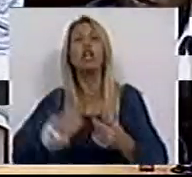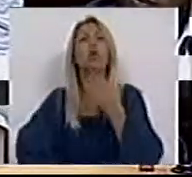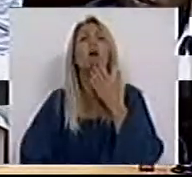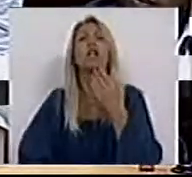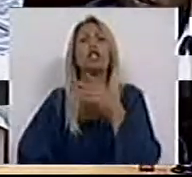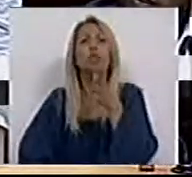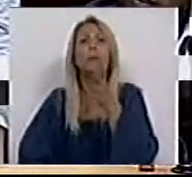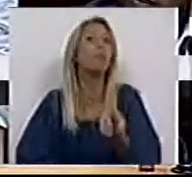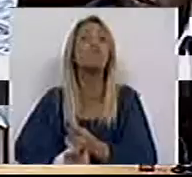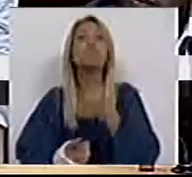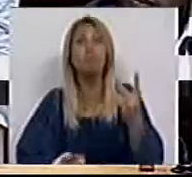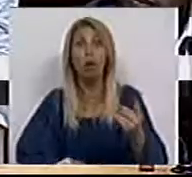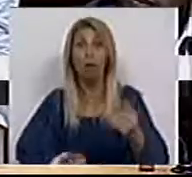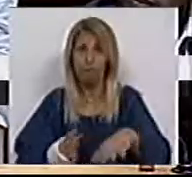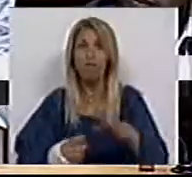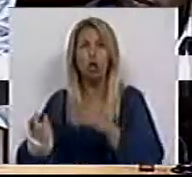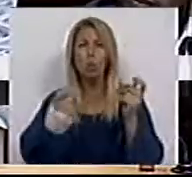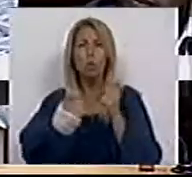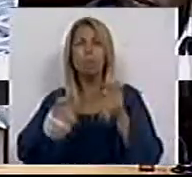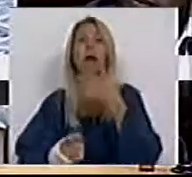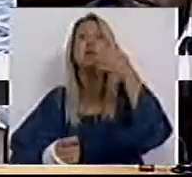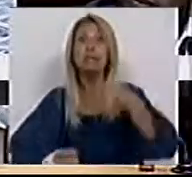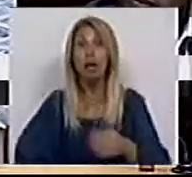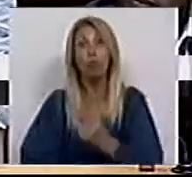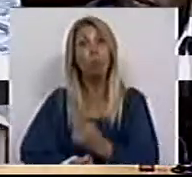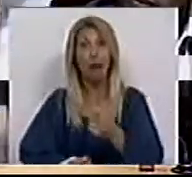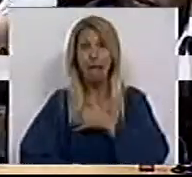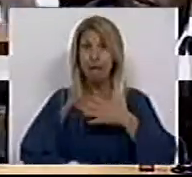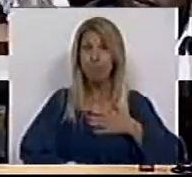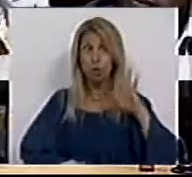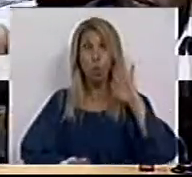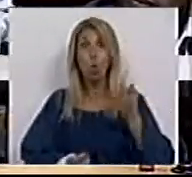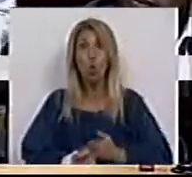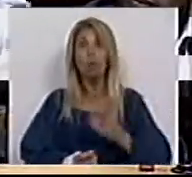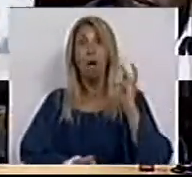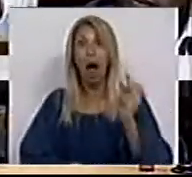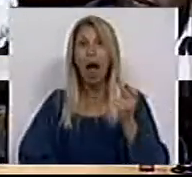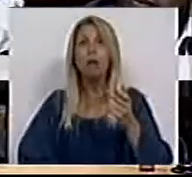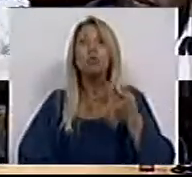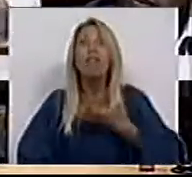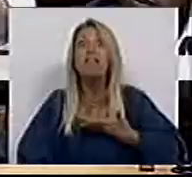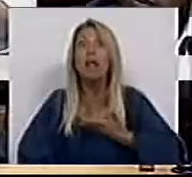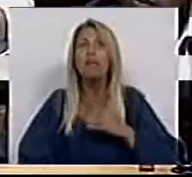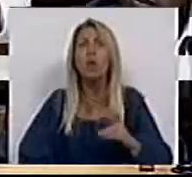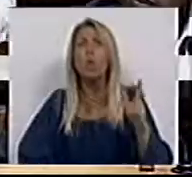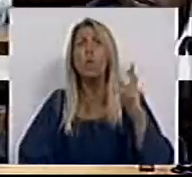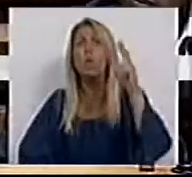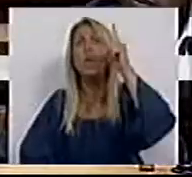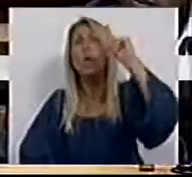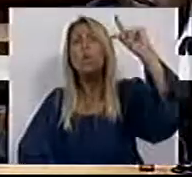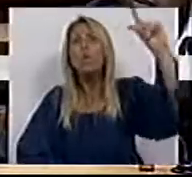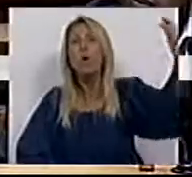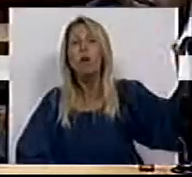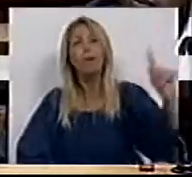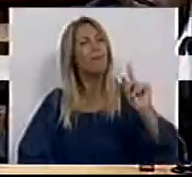É verdade, estas empresas acumularam dívida ao longo dos últimos anos, têm uma dívida astronómica. Mas não é verdade que a dívida se deva a